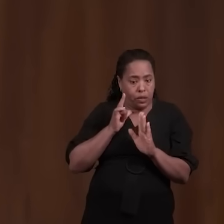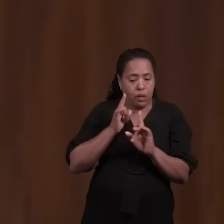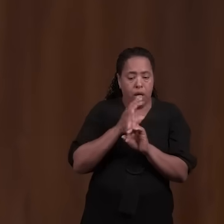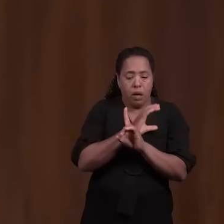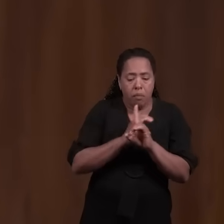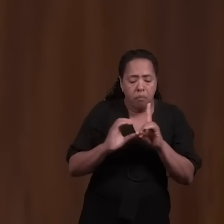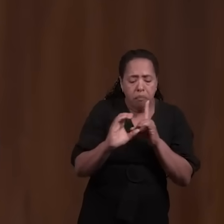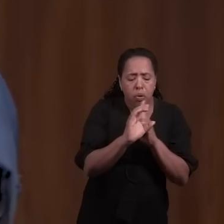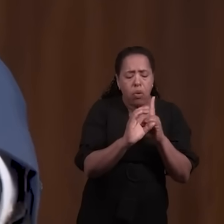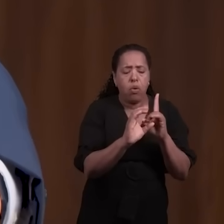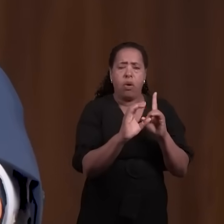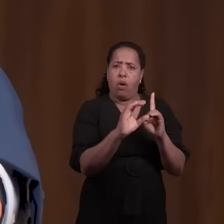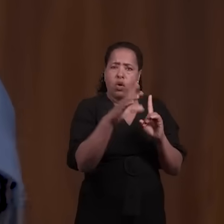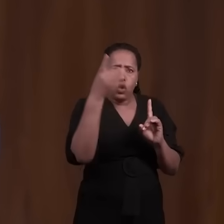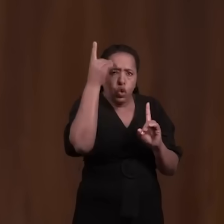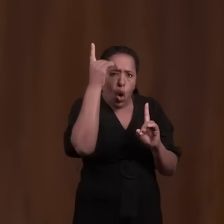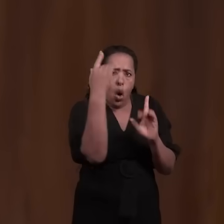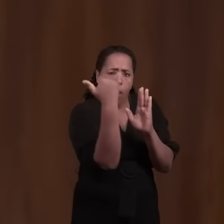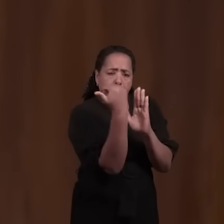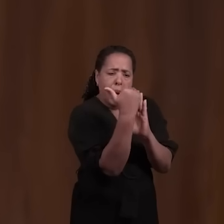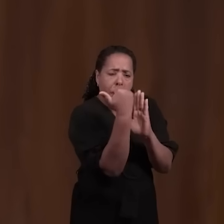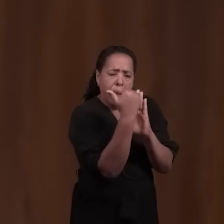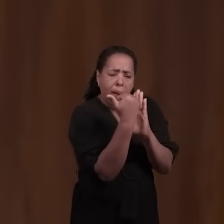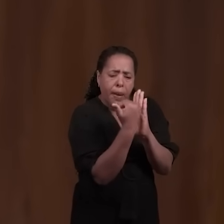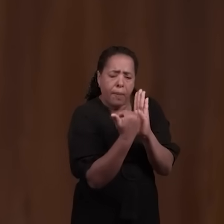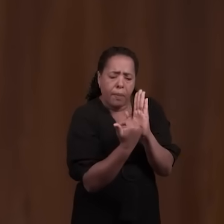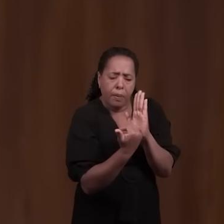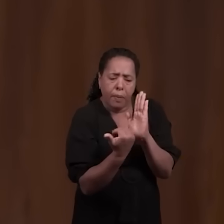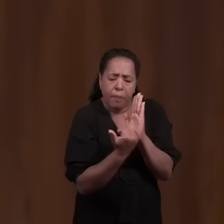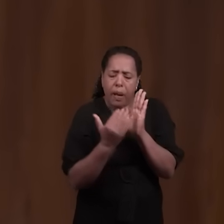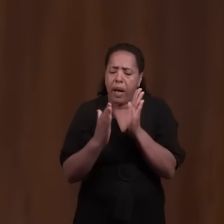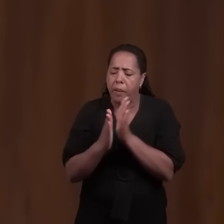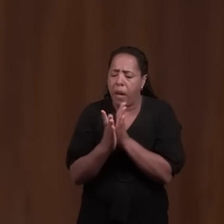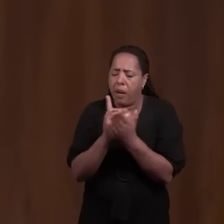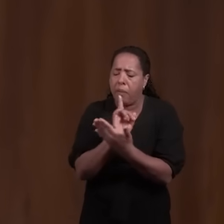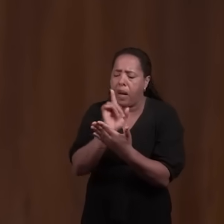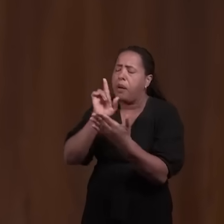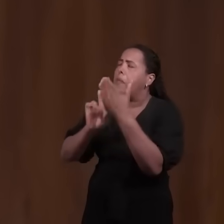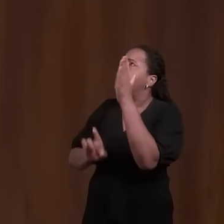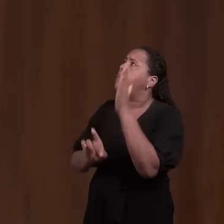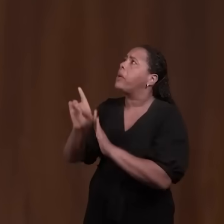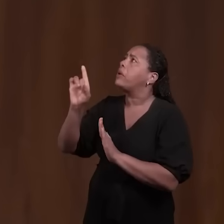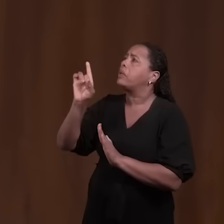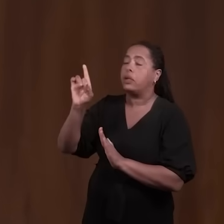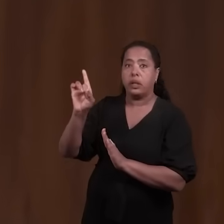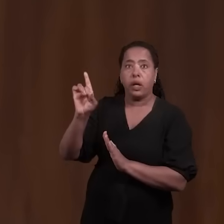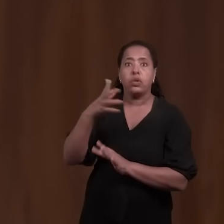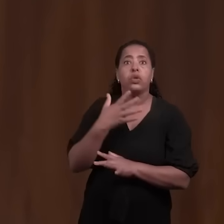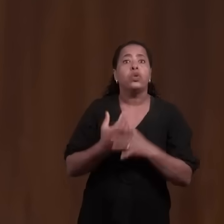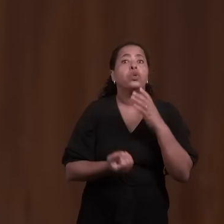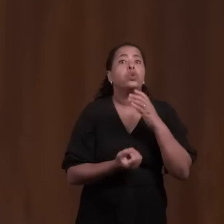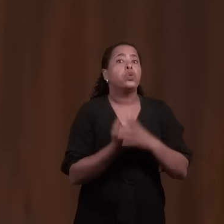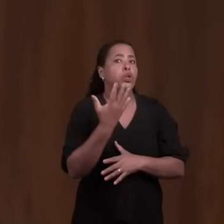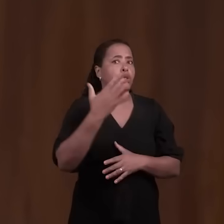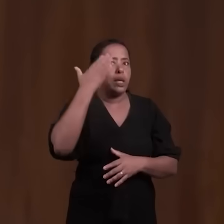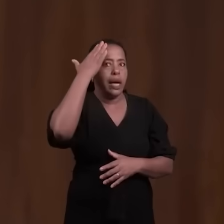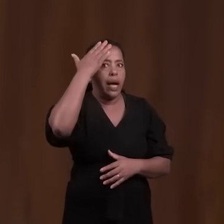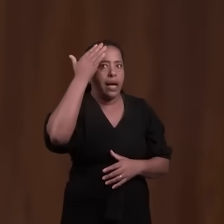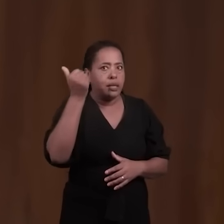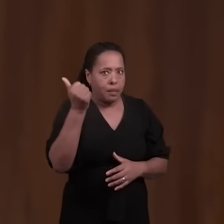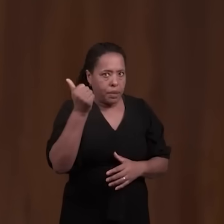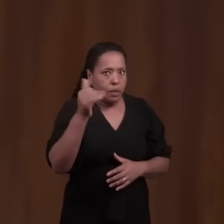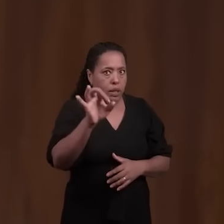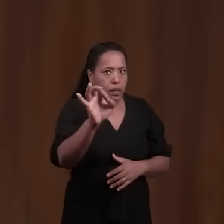reunião preparatória, quando os dons vêm para serem consultados, como o Marcelo colocou, aí entra